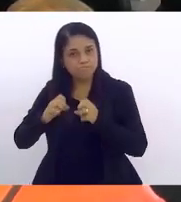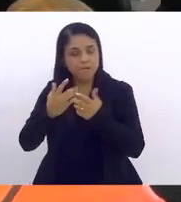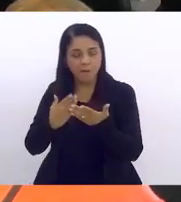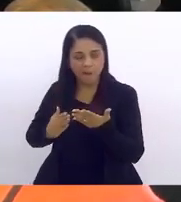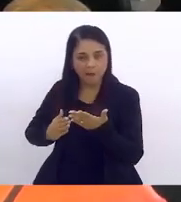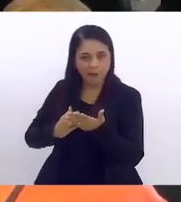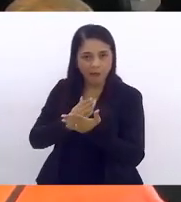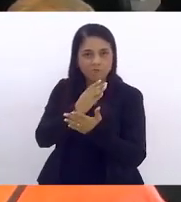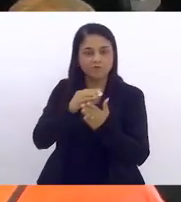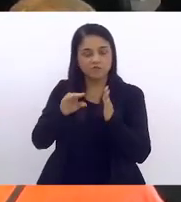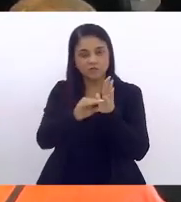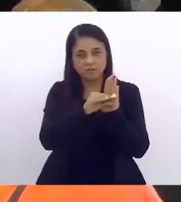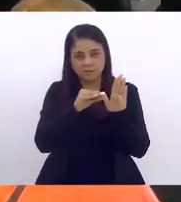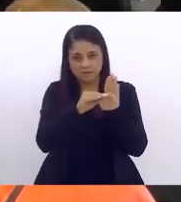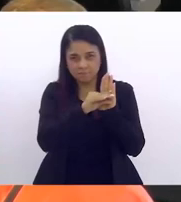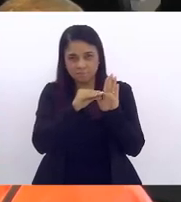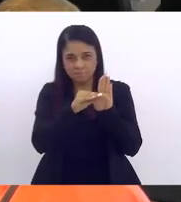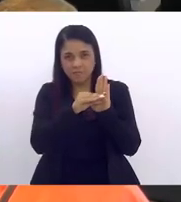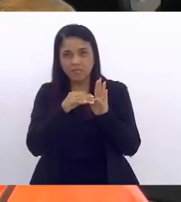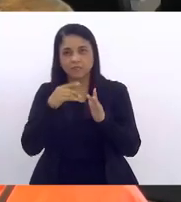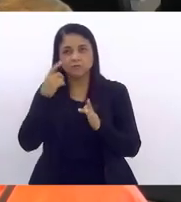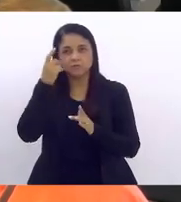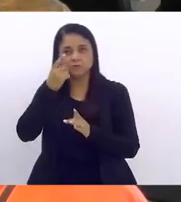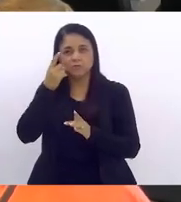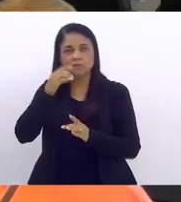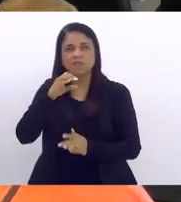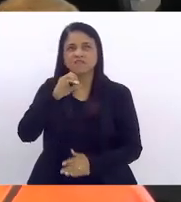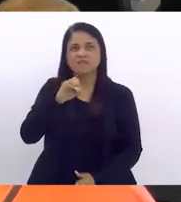aprovar, que essas emendas dos deputados são